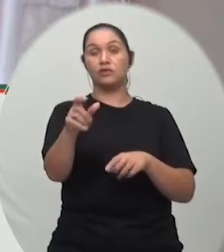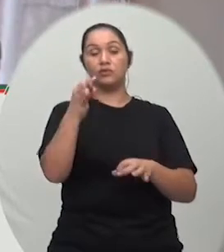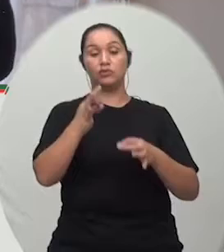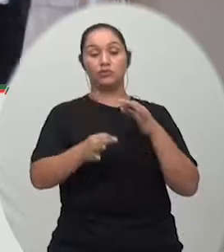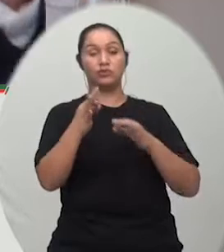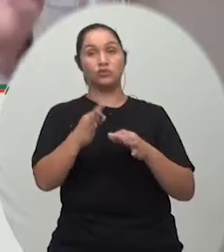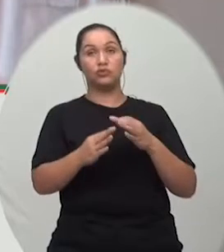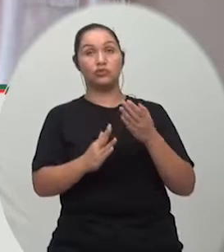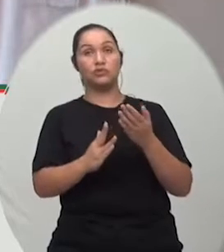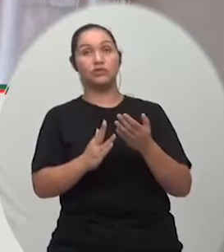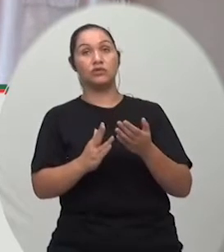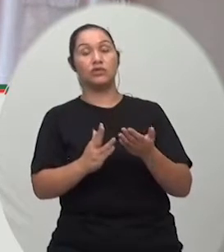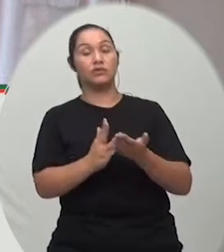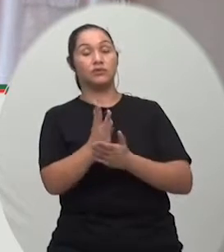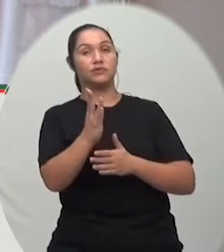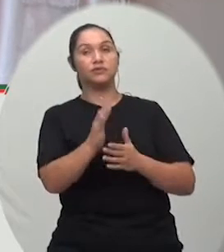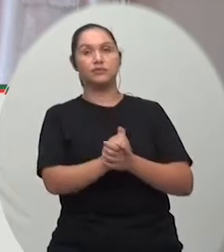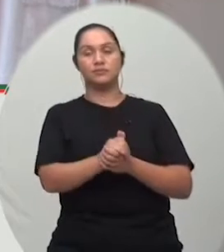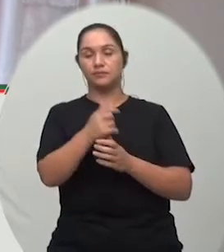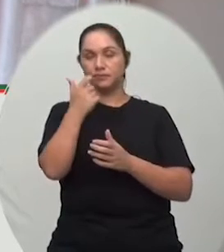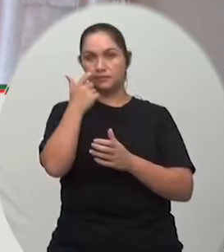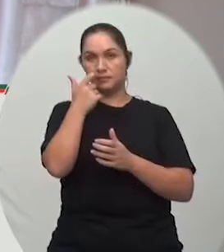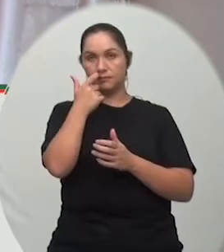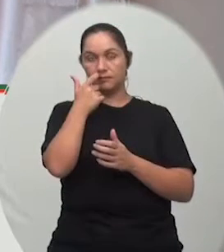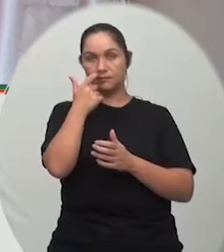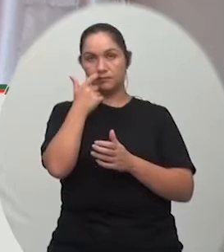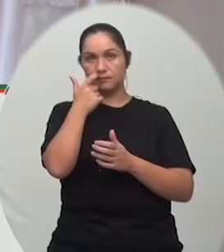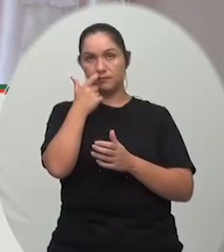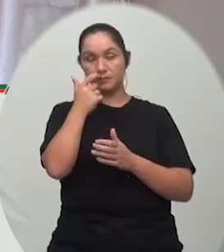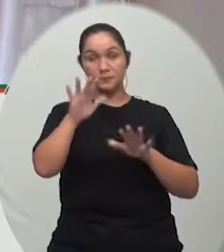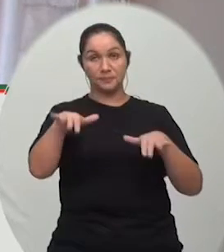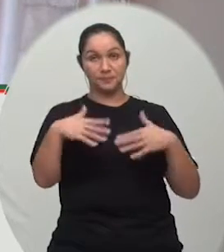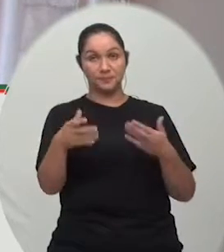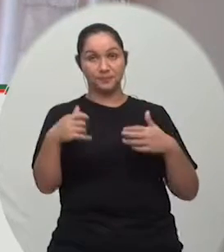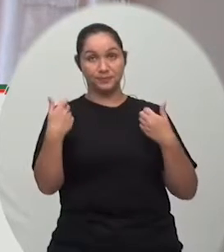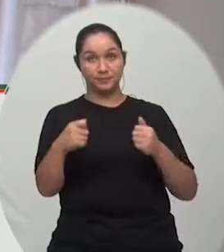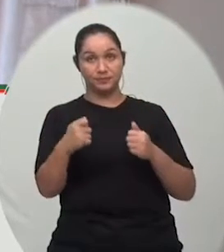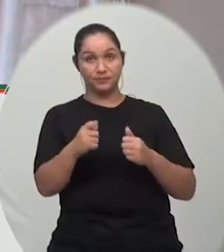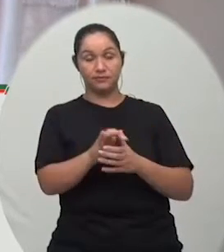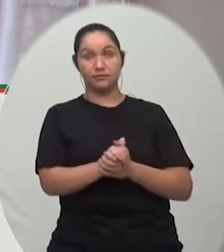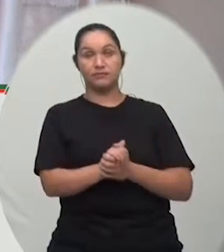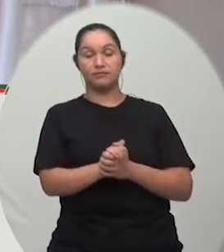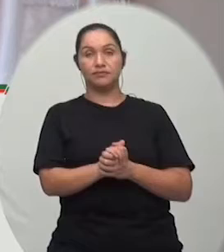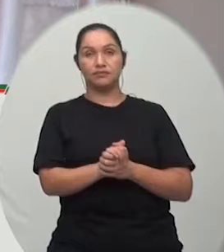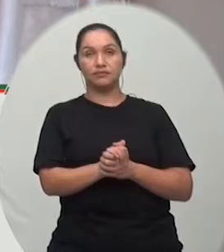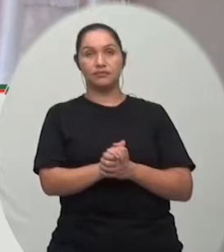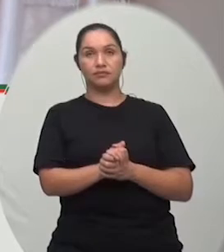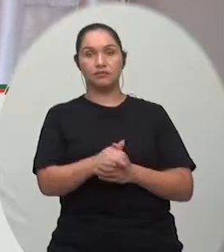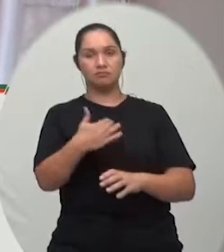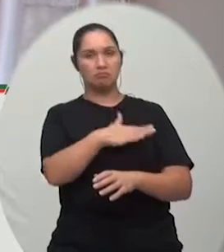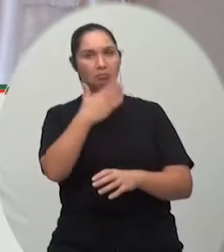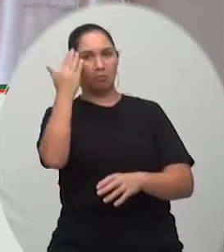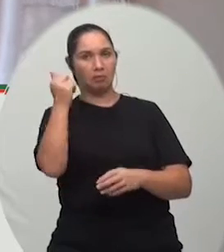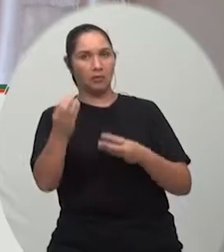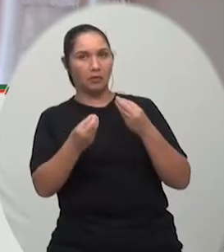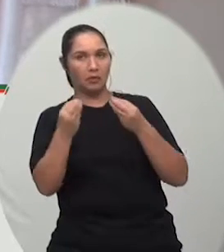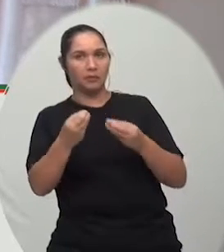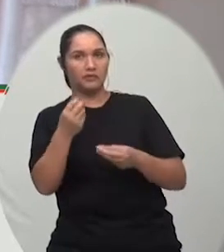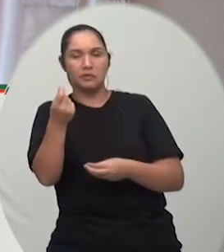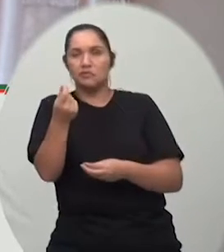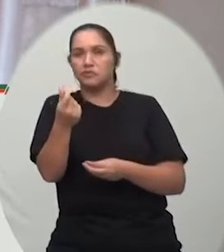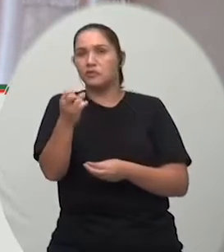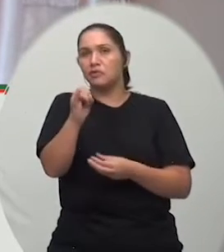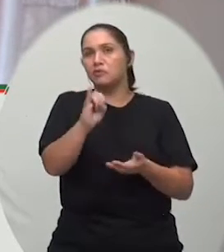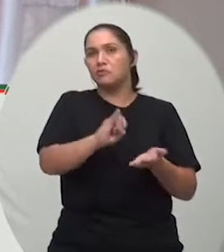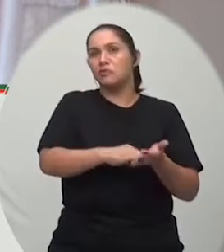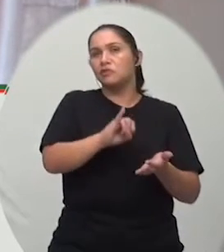ou outro, vindo do Estado, né, que é mandado. Então, eles têm que cumprir isso e têm que pagar o ISS dentro disso. Né? Então, eu queria saber como é que está a arrecadação de